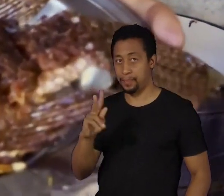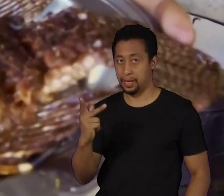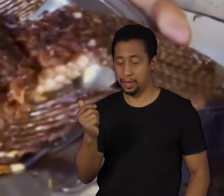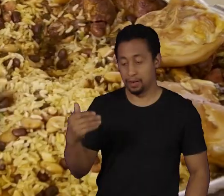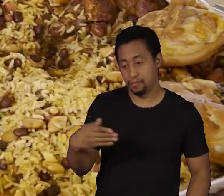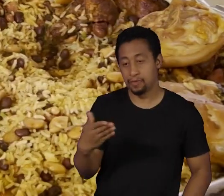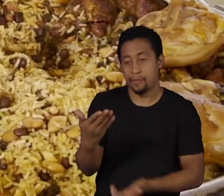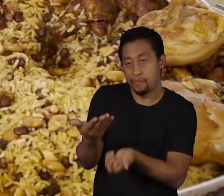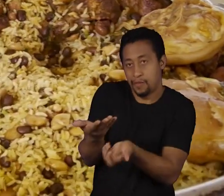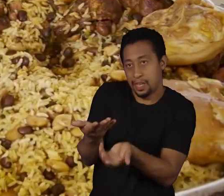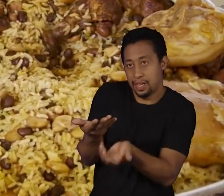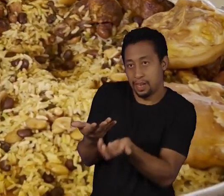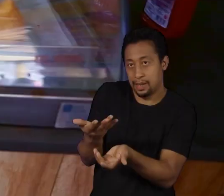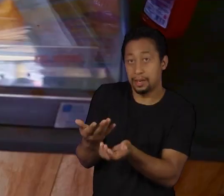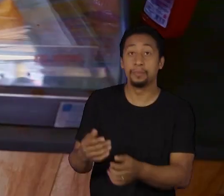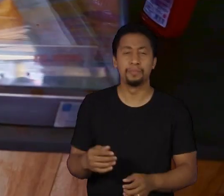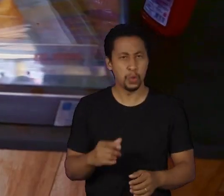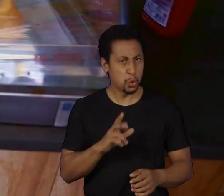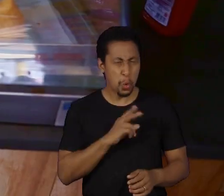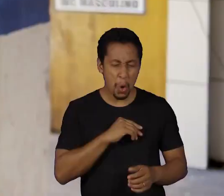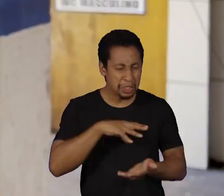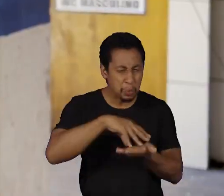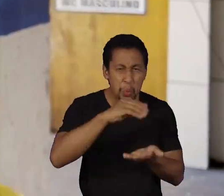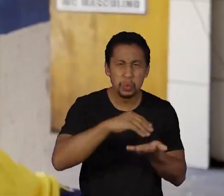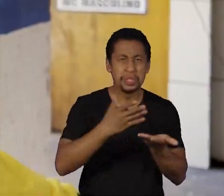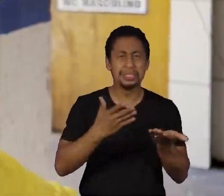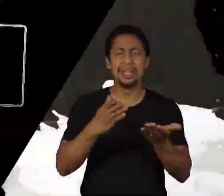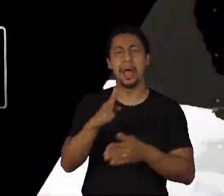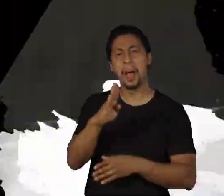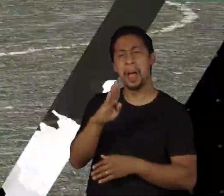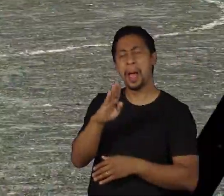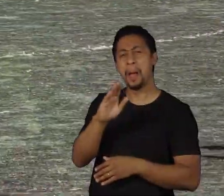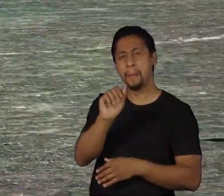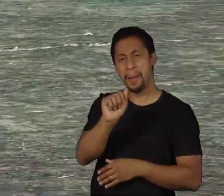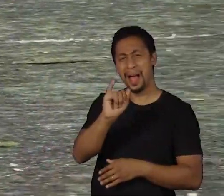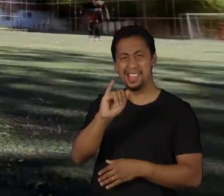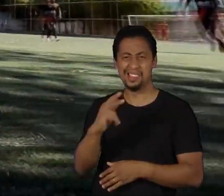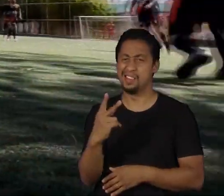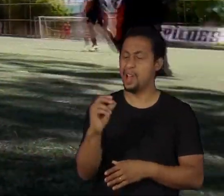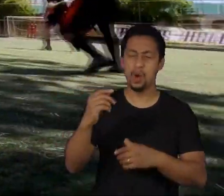comida forte, é baião, é peixe, é coxinha, é tudo.